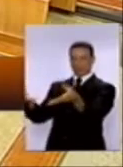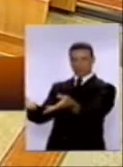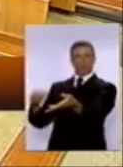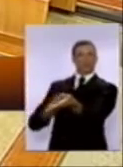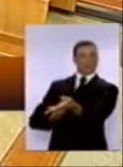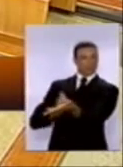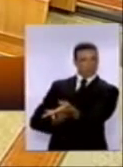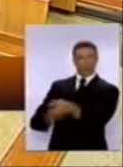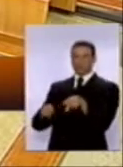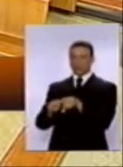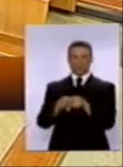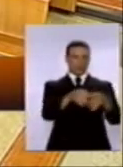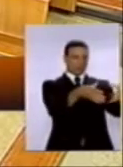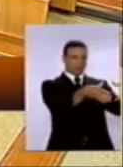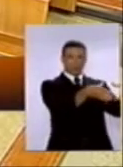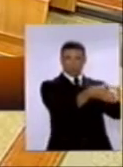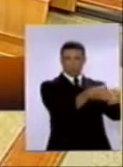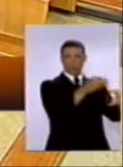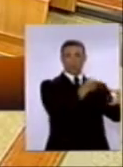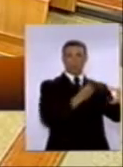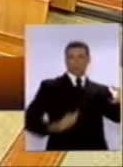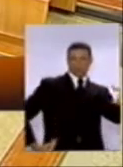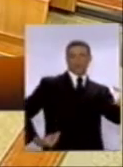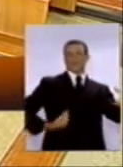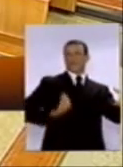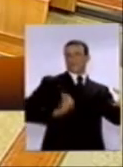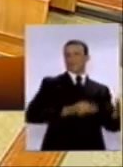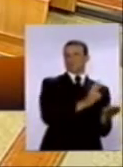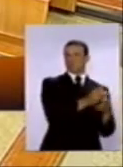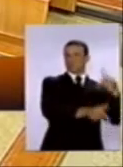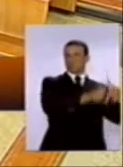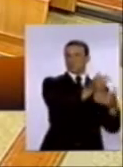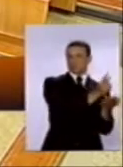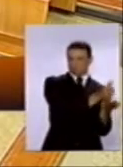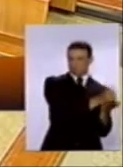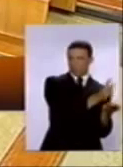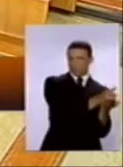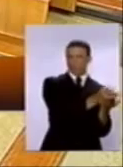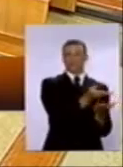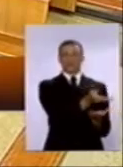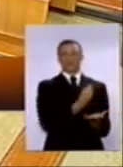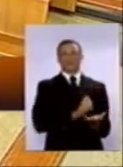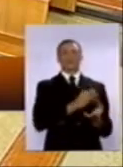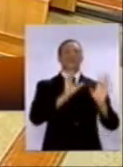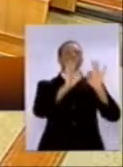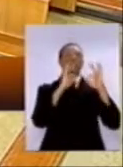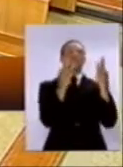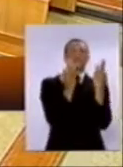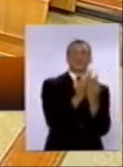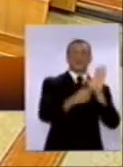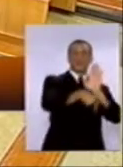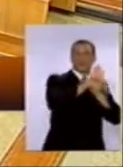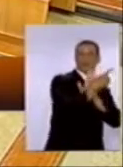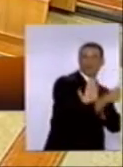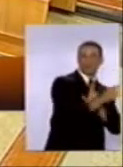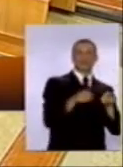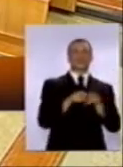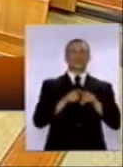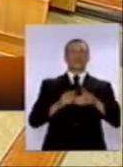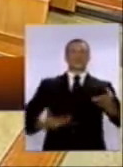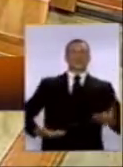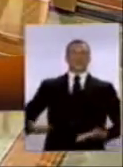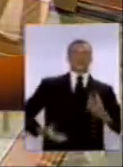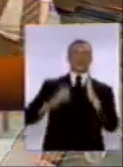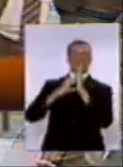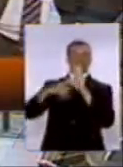senhores integrantes da magistratura brasileira familiares do embolsando servidores senhoras e